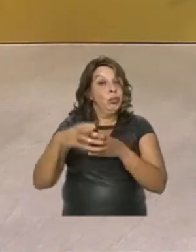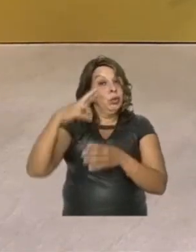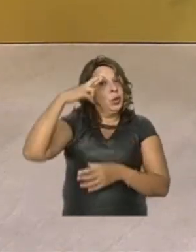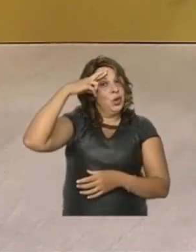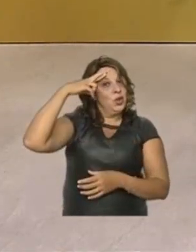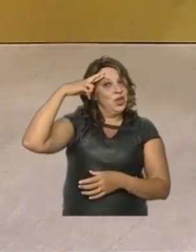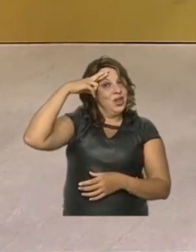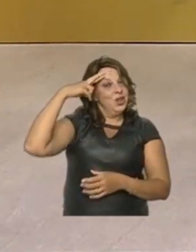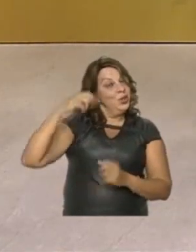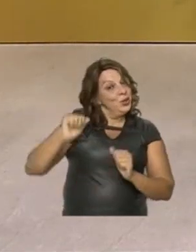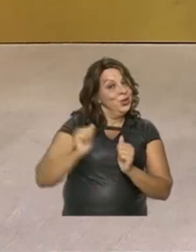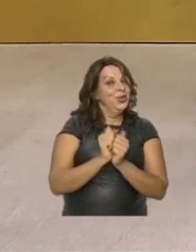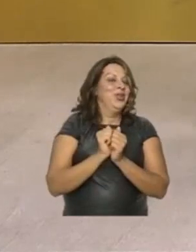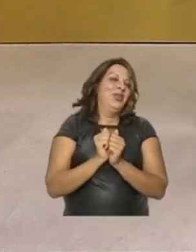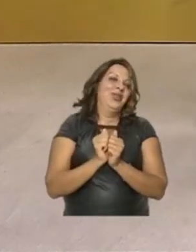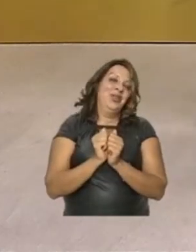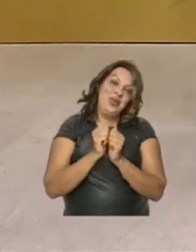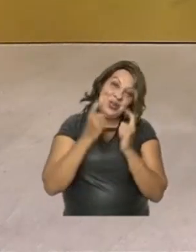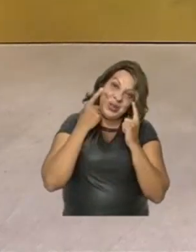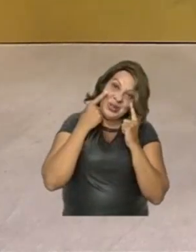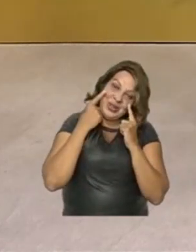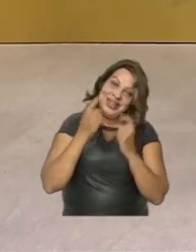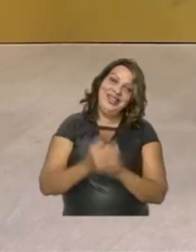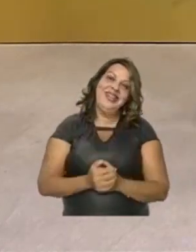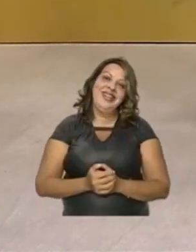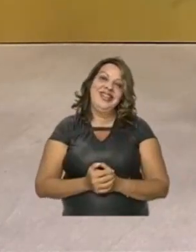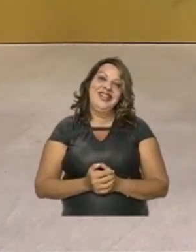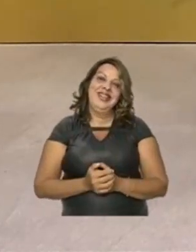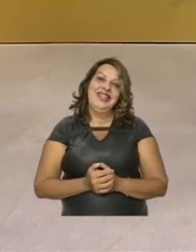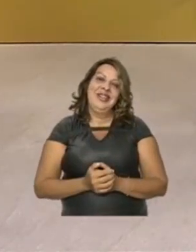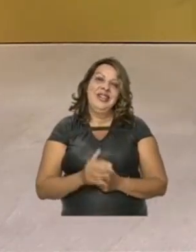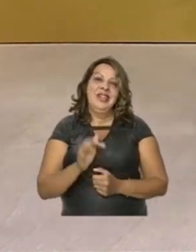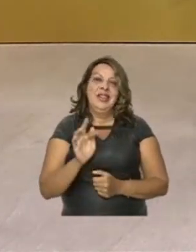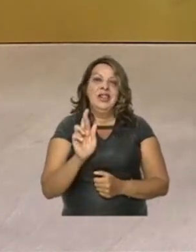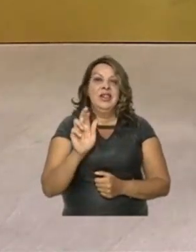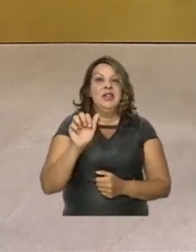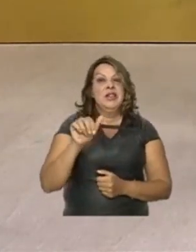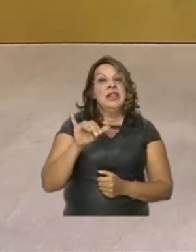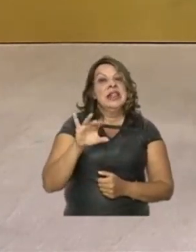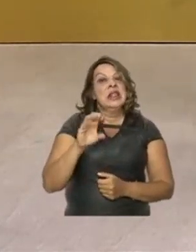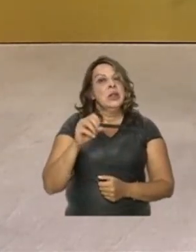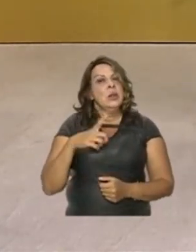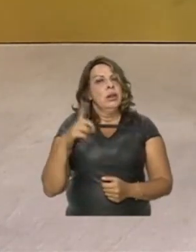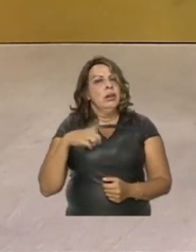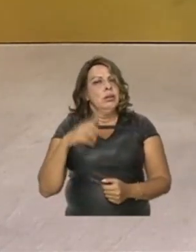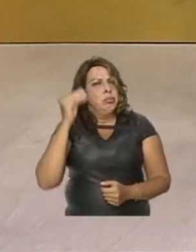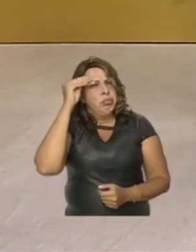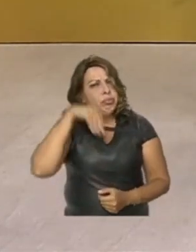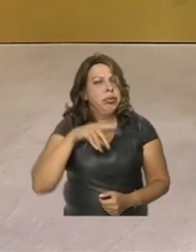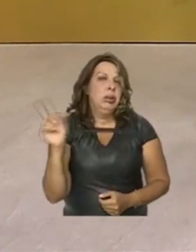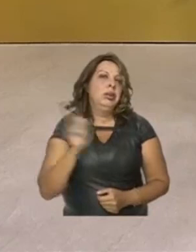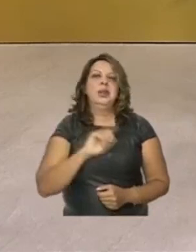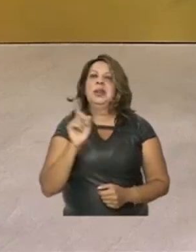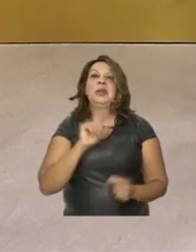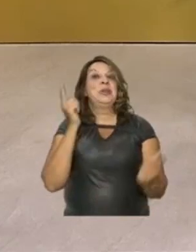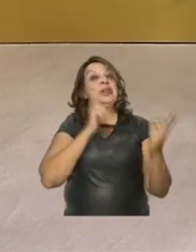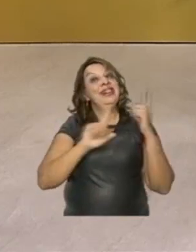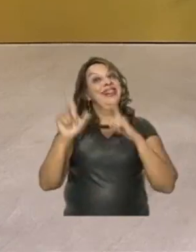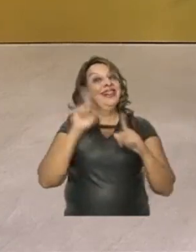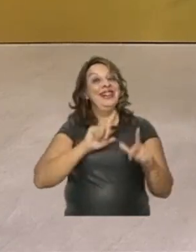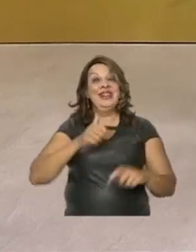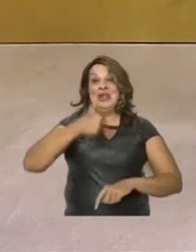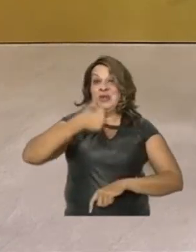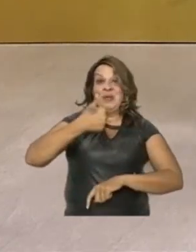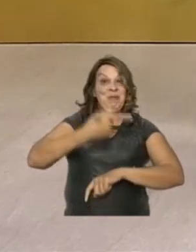de Mello. Vamos ver o resultado, né? É isso aí, viu? Ó, seu Francisco não desistiu. Levou o primeiro prêmio do Caju Cap do Dia das Crianças